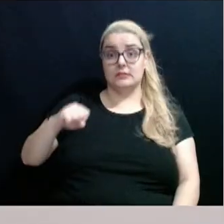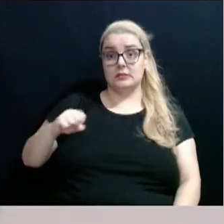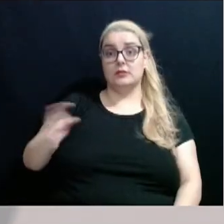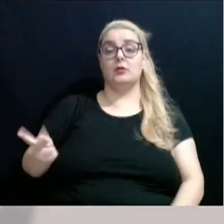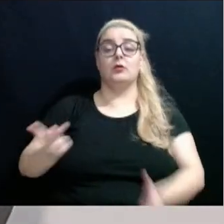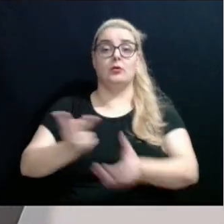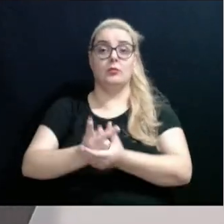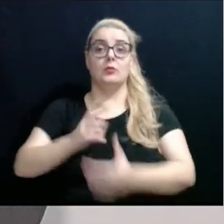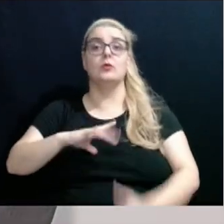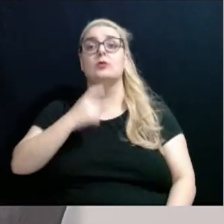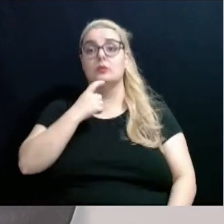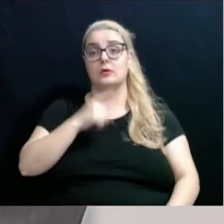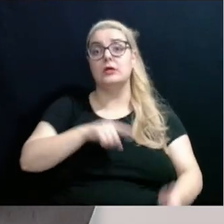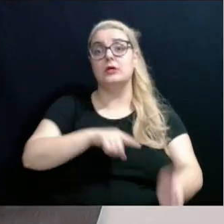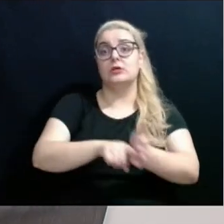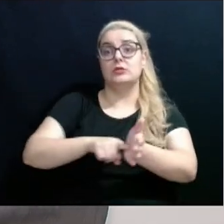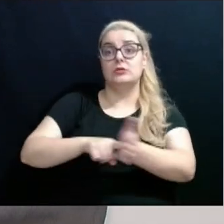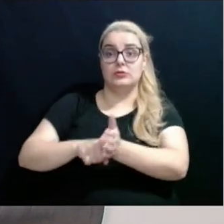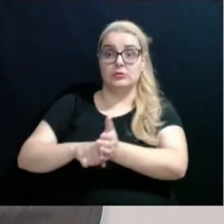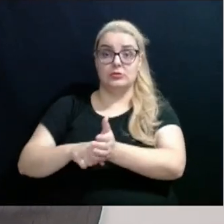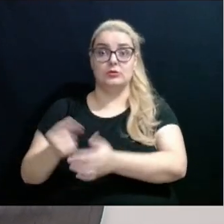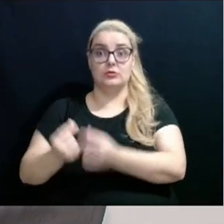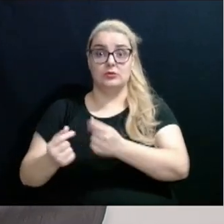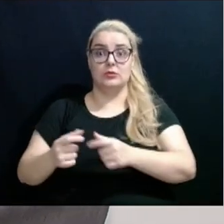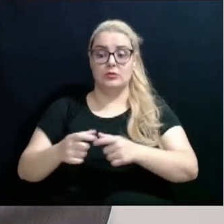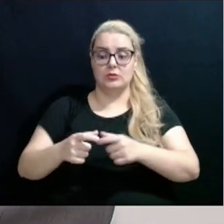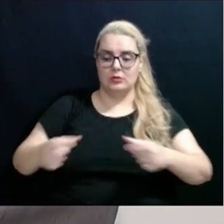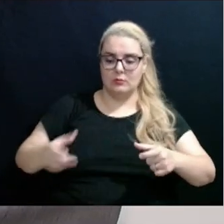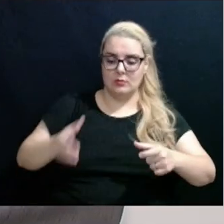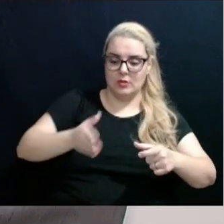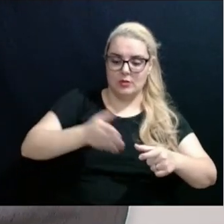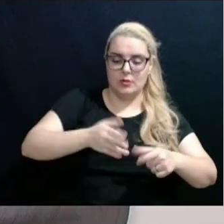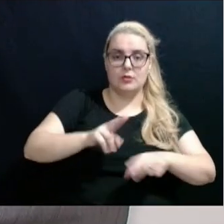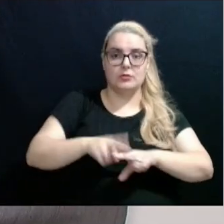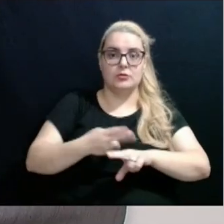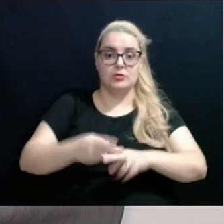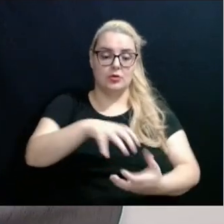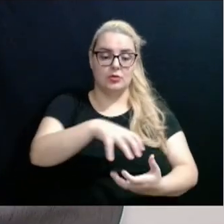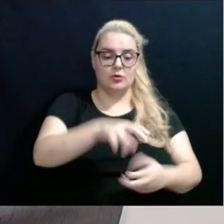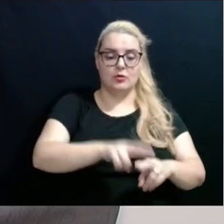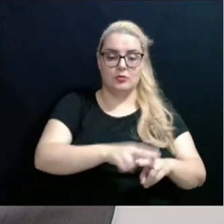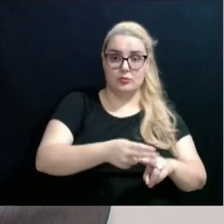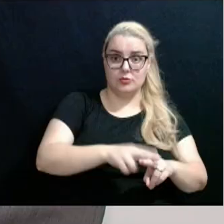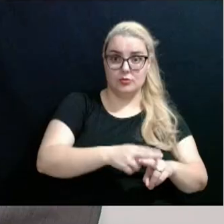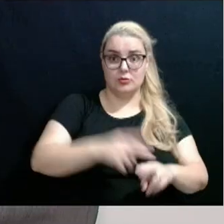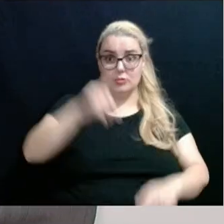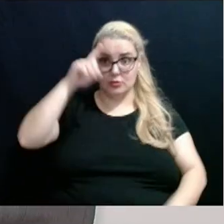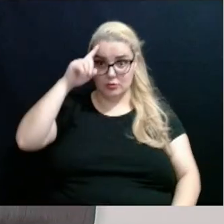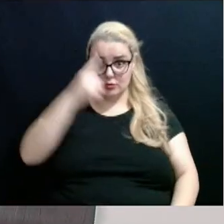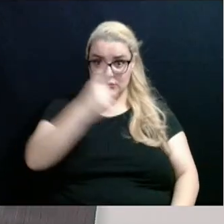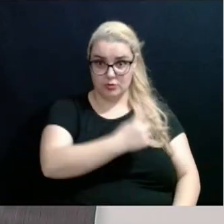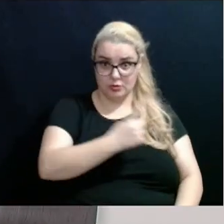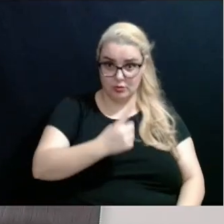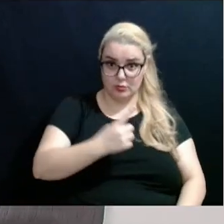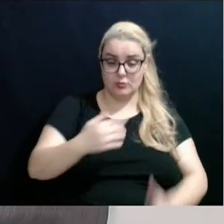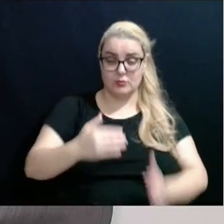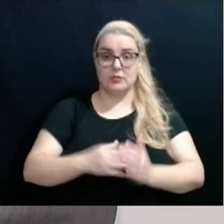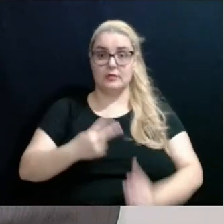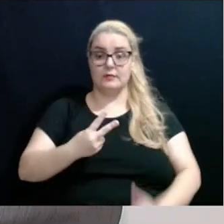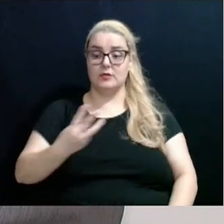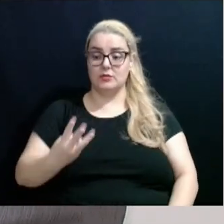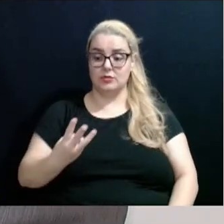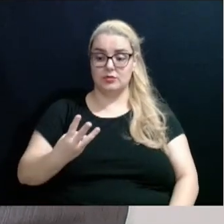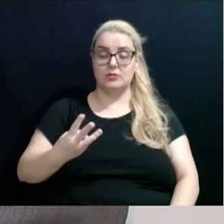fez pesquisa de preços de barras de chocolate e ovos de Páscoa entre os dias 11 e 23 de março. Foram